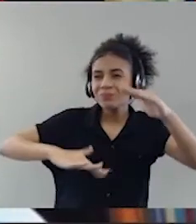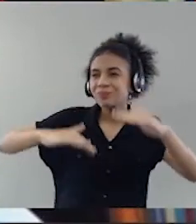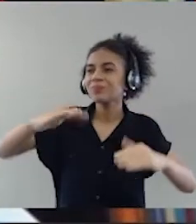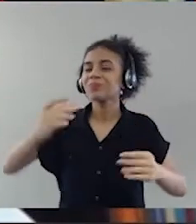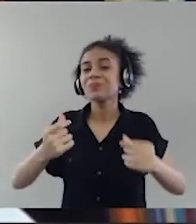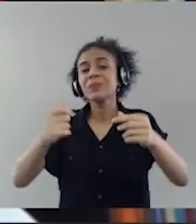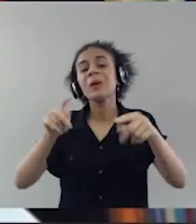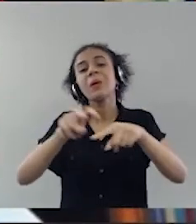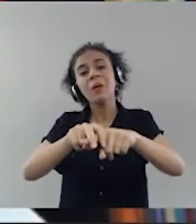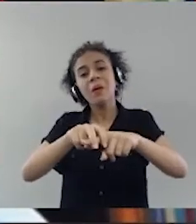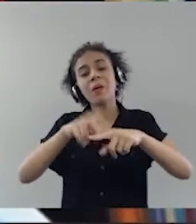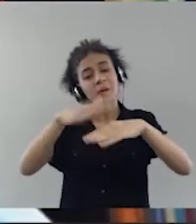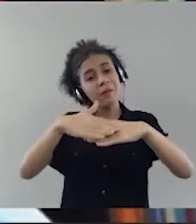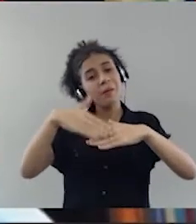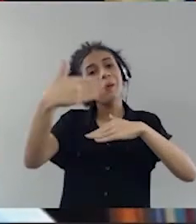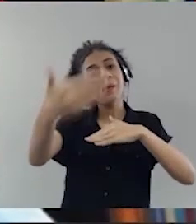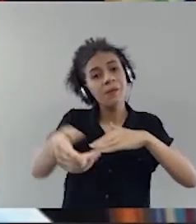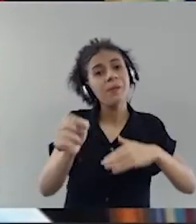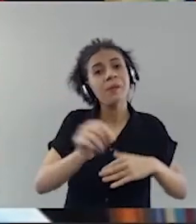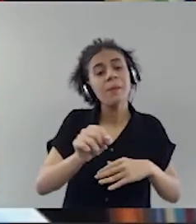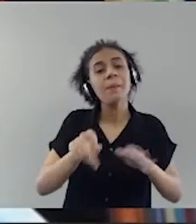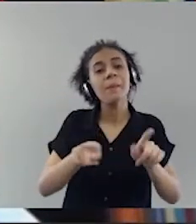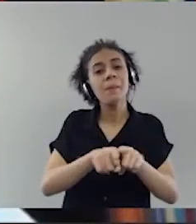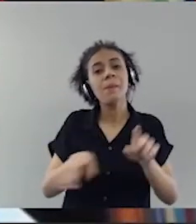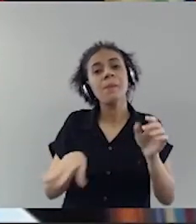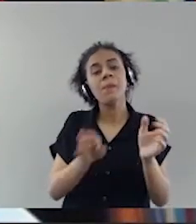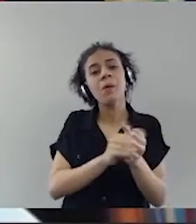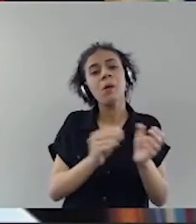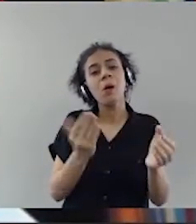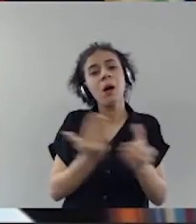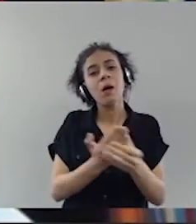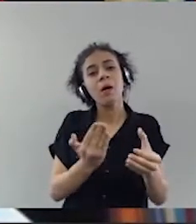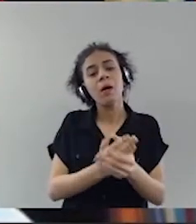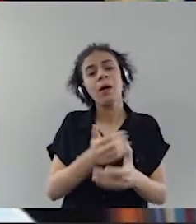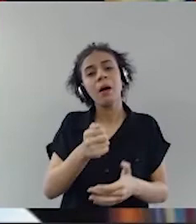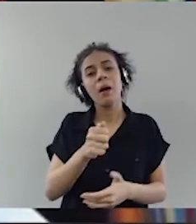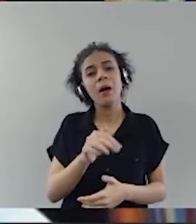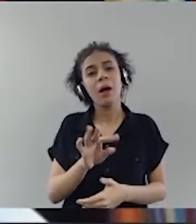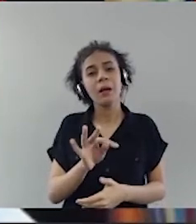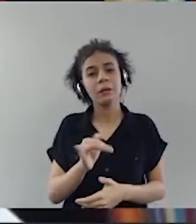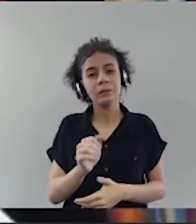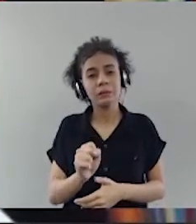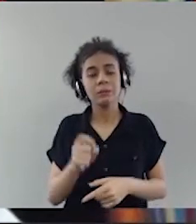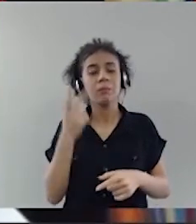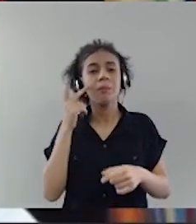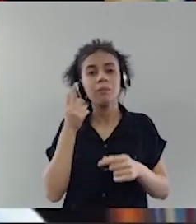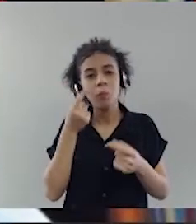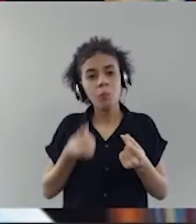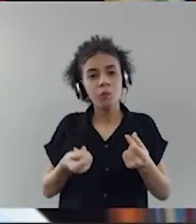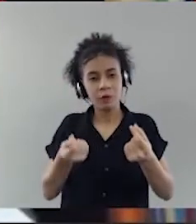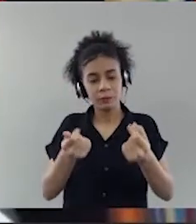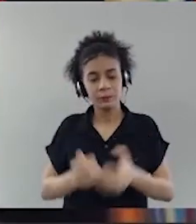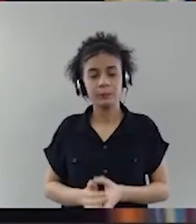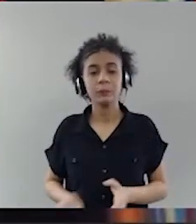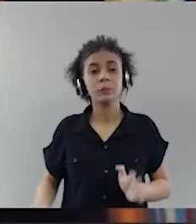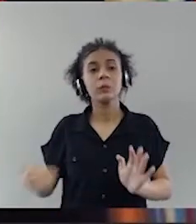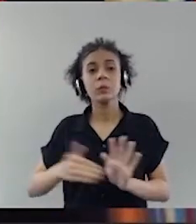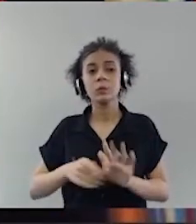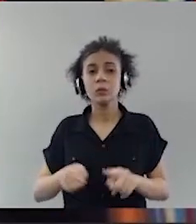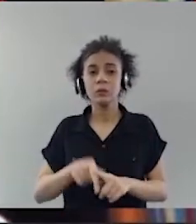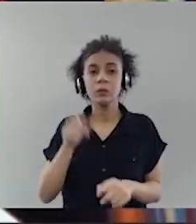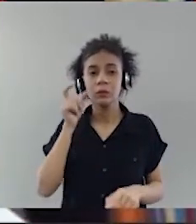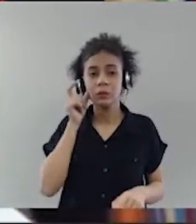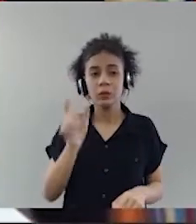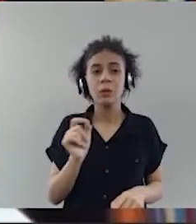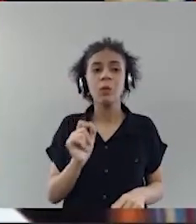se referir posteriormente, inclusive nas atas celebradas aí no processo de registro de preços. Uma última questão também